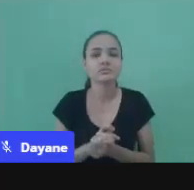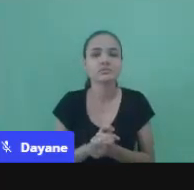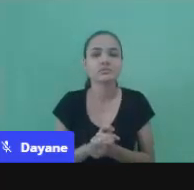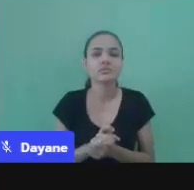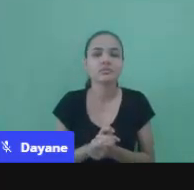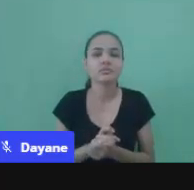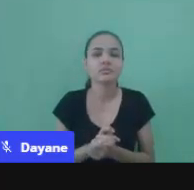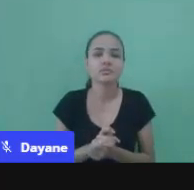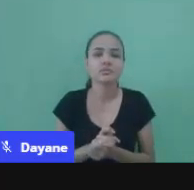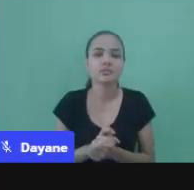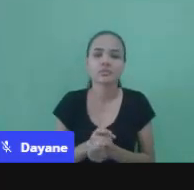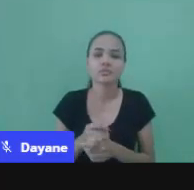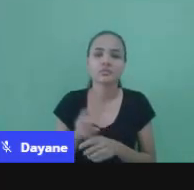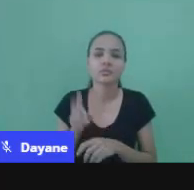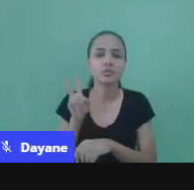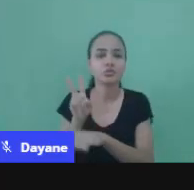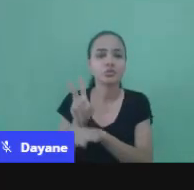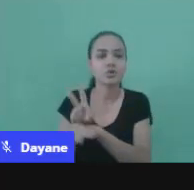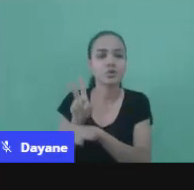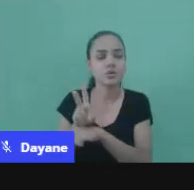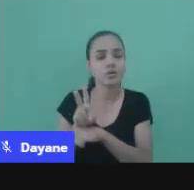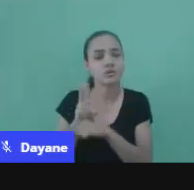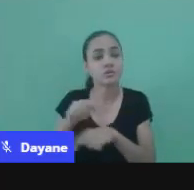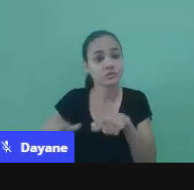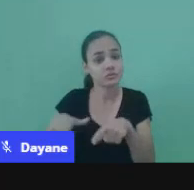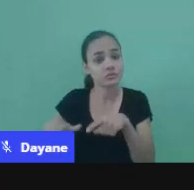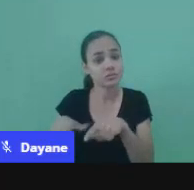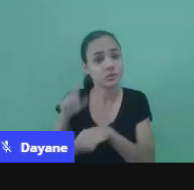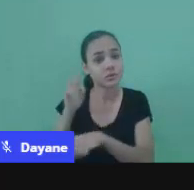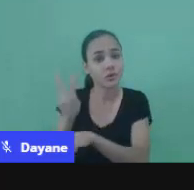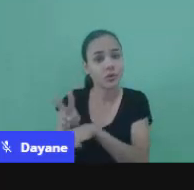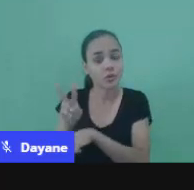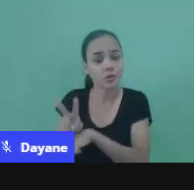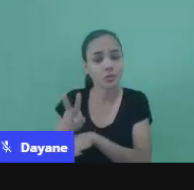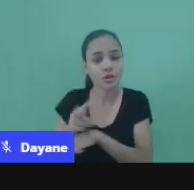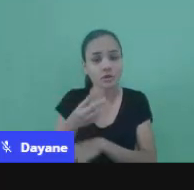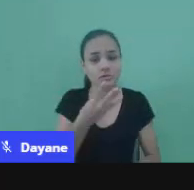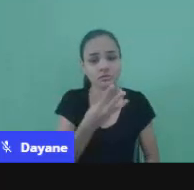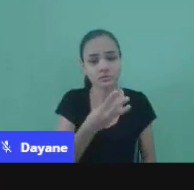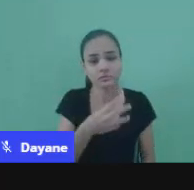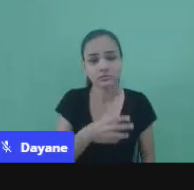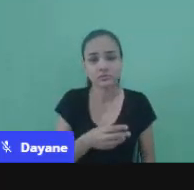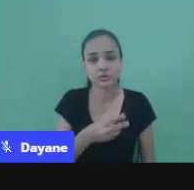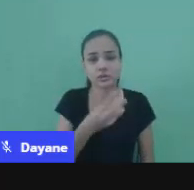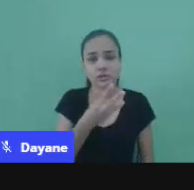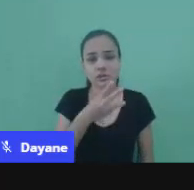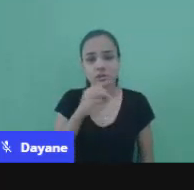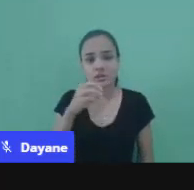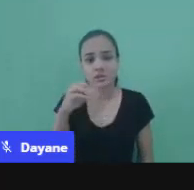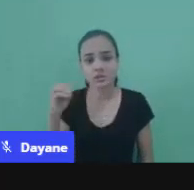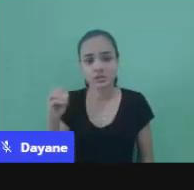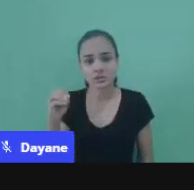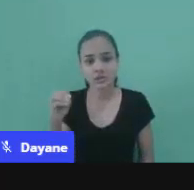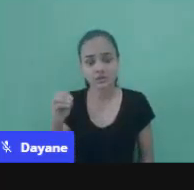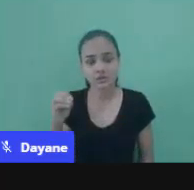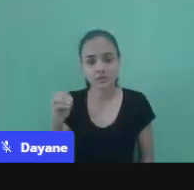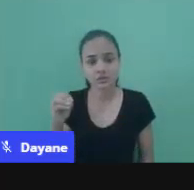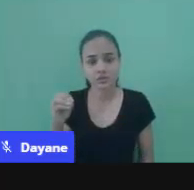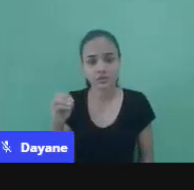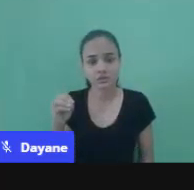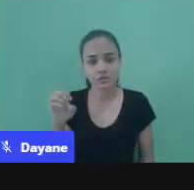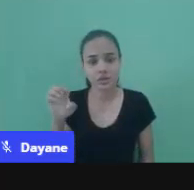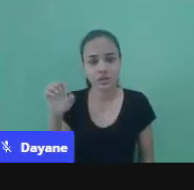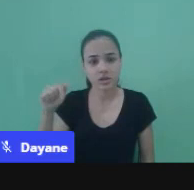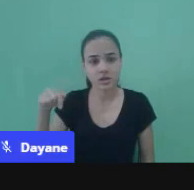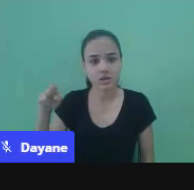ali uma transição cerrado Mata Atlântica, mas 300 hectares de mata nativa para proteger